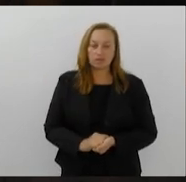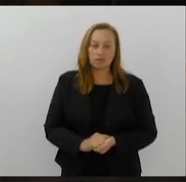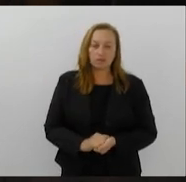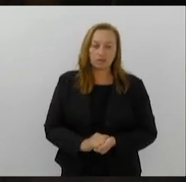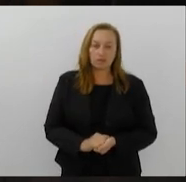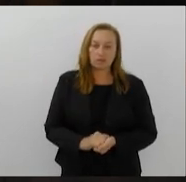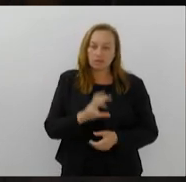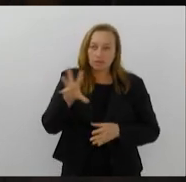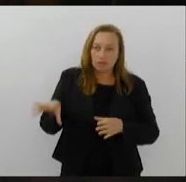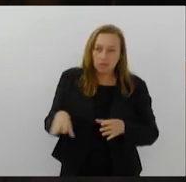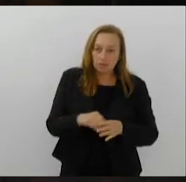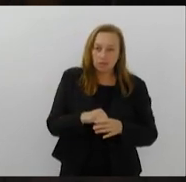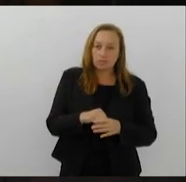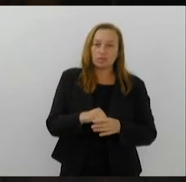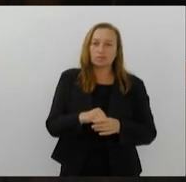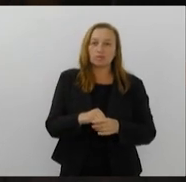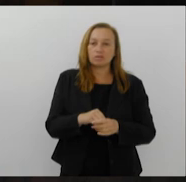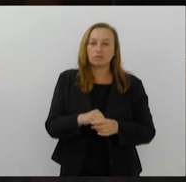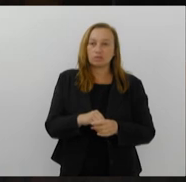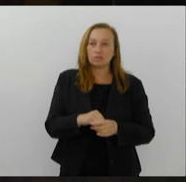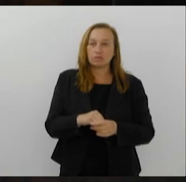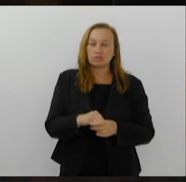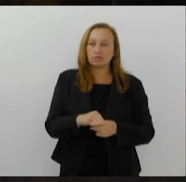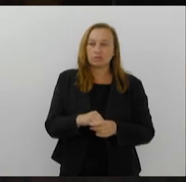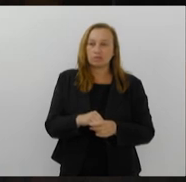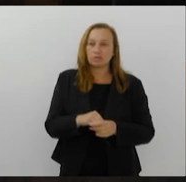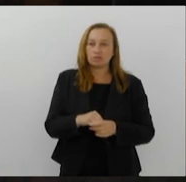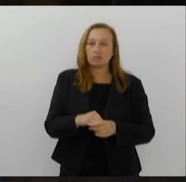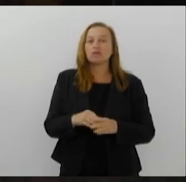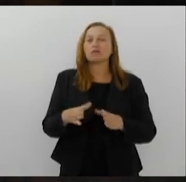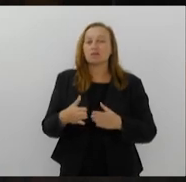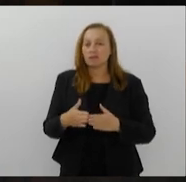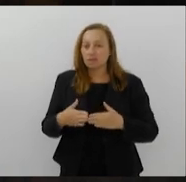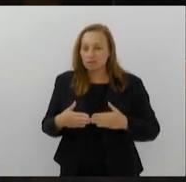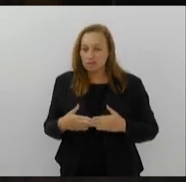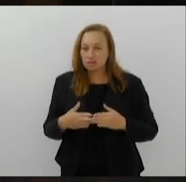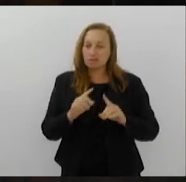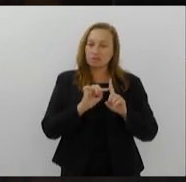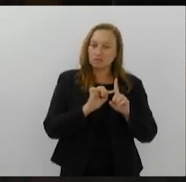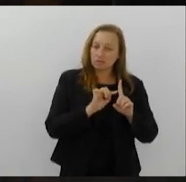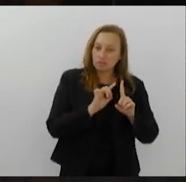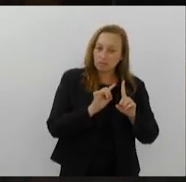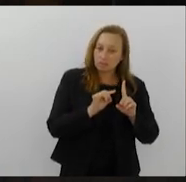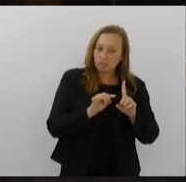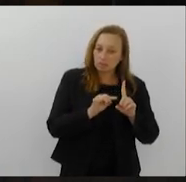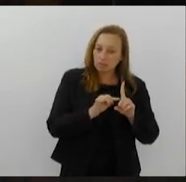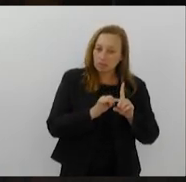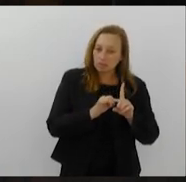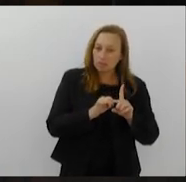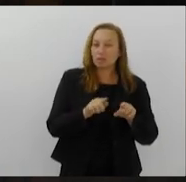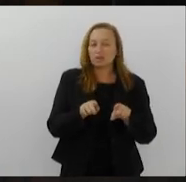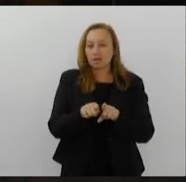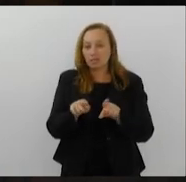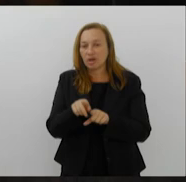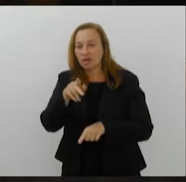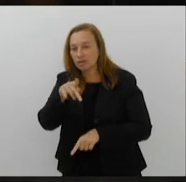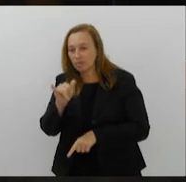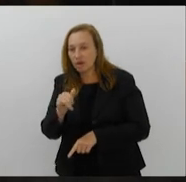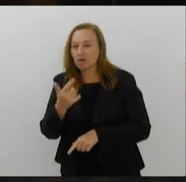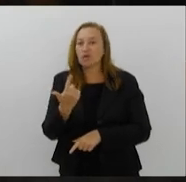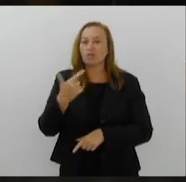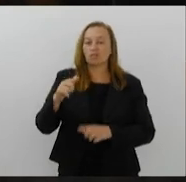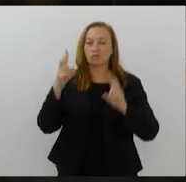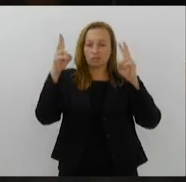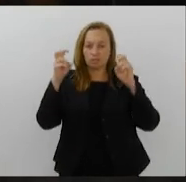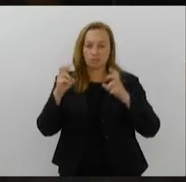para incluir a previsão de licença maternidade e paternidade parlamentar e dar outras providências.